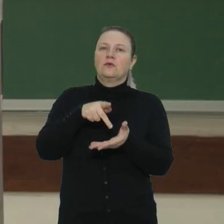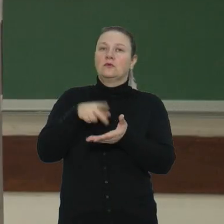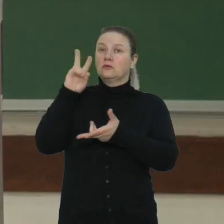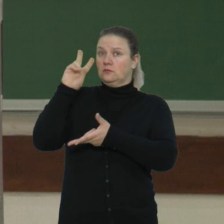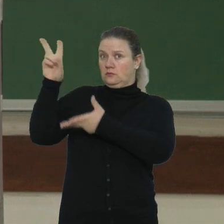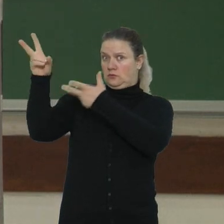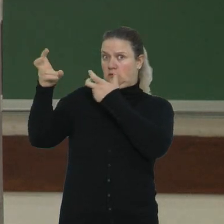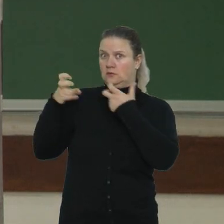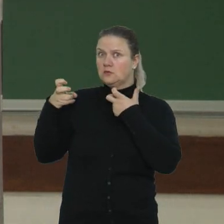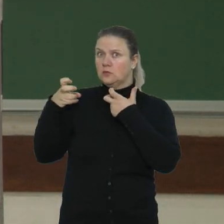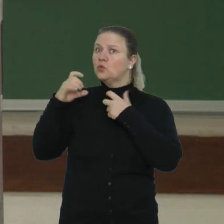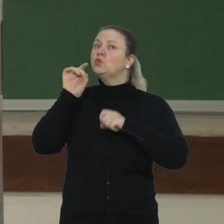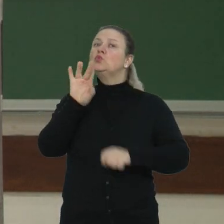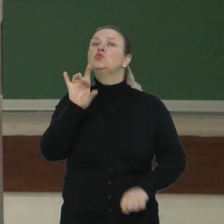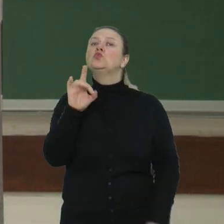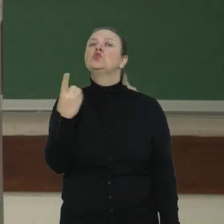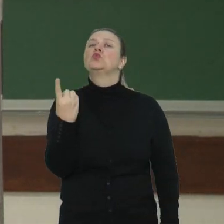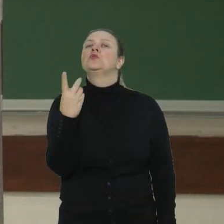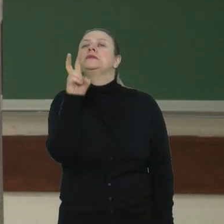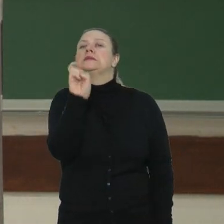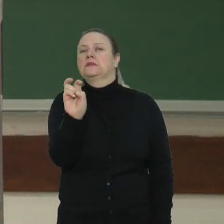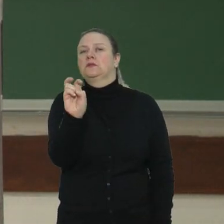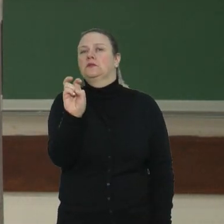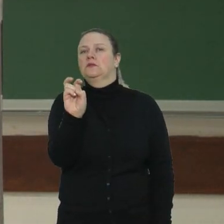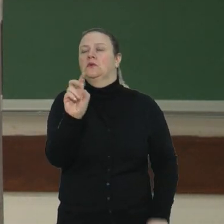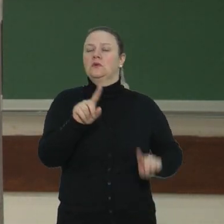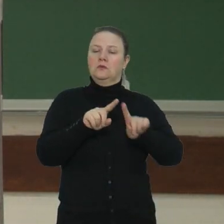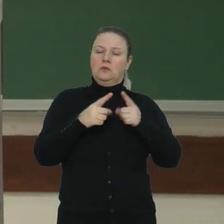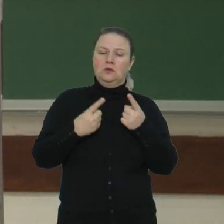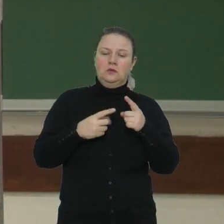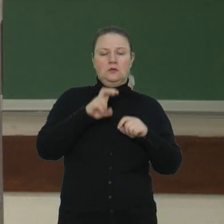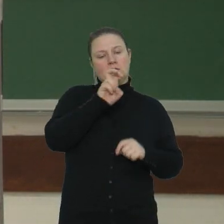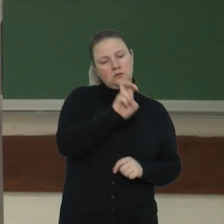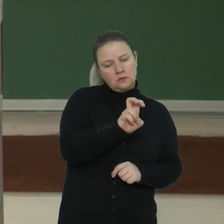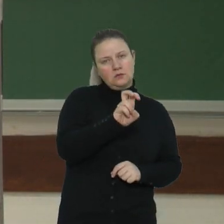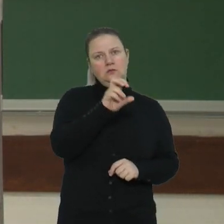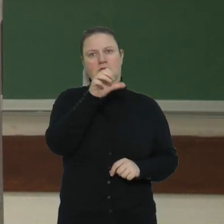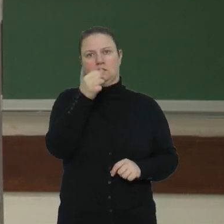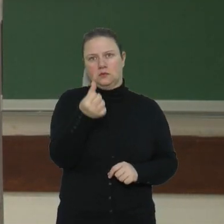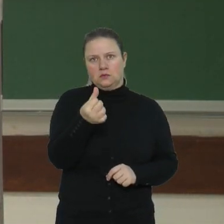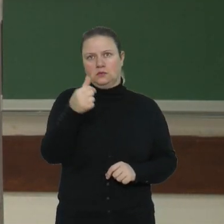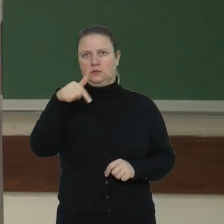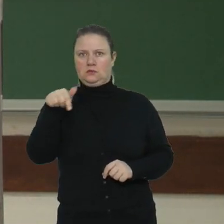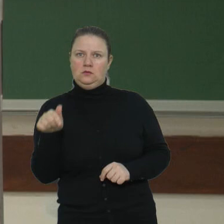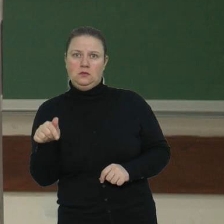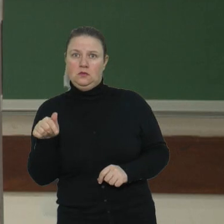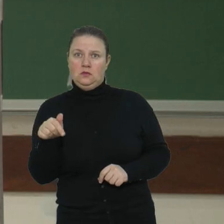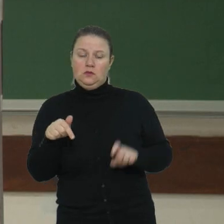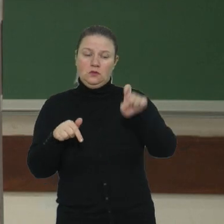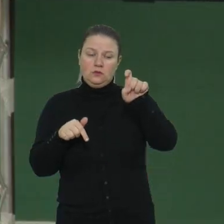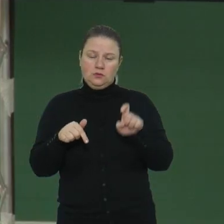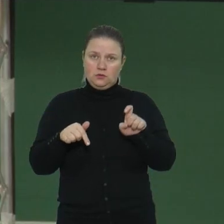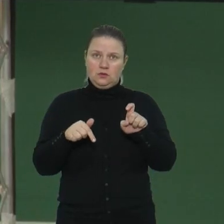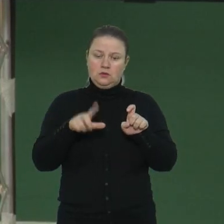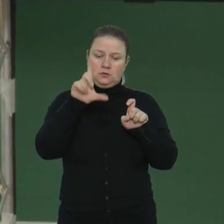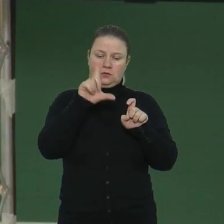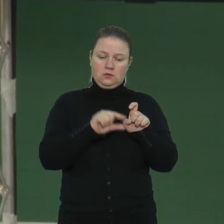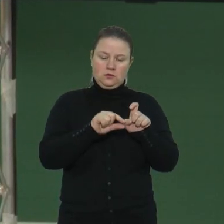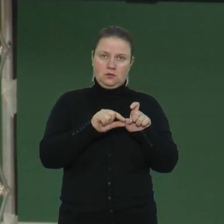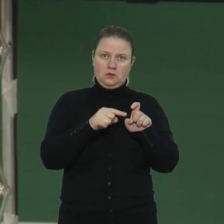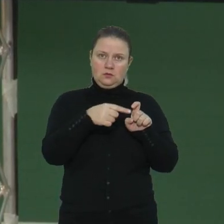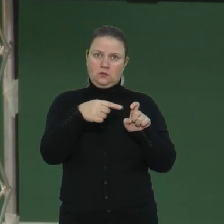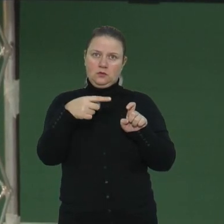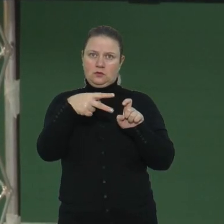que não é somente o 5 que vai satisfazer, mas sim, né, o 6, o 7, ou no caso aqui, x menor que menos 2,